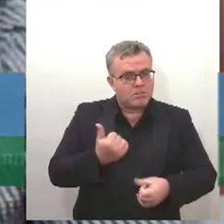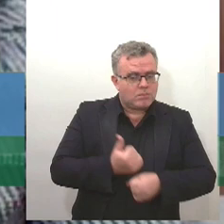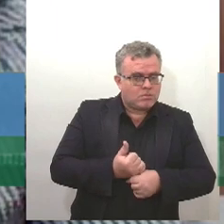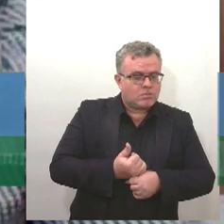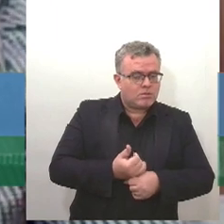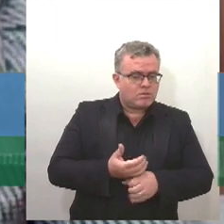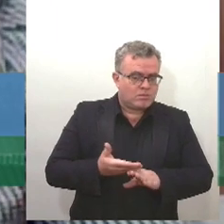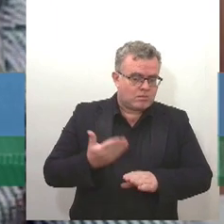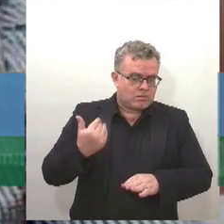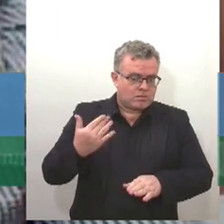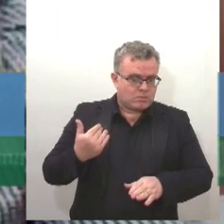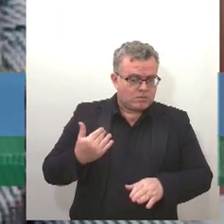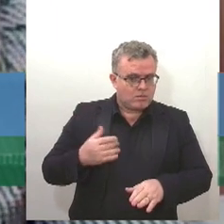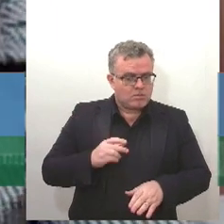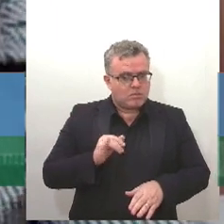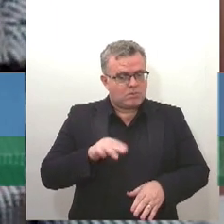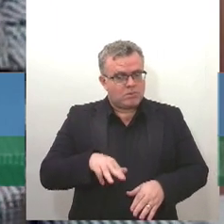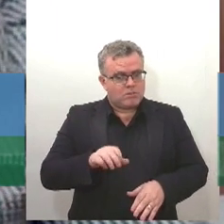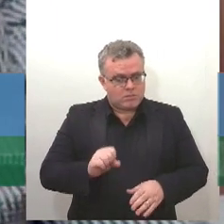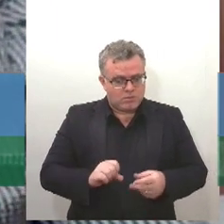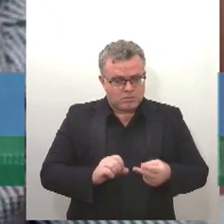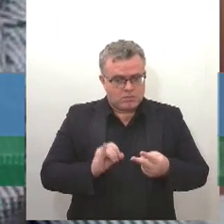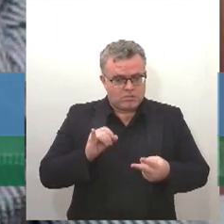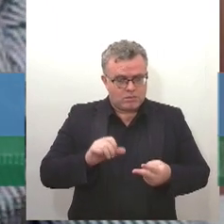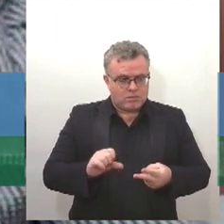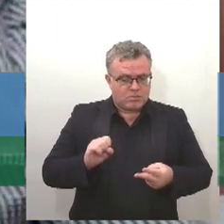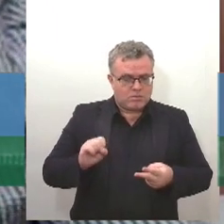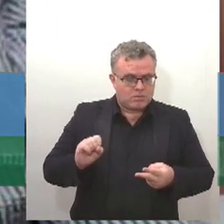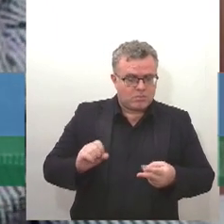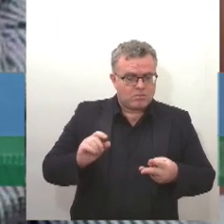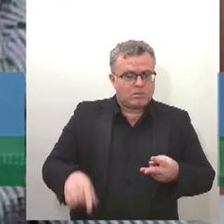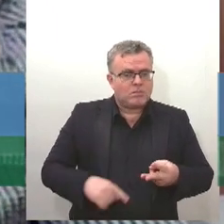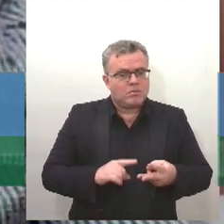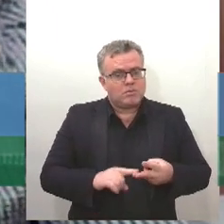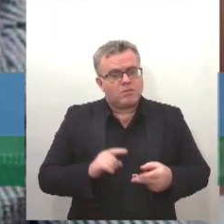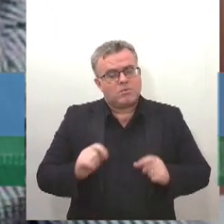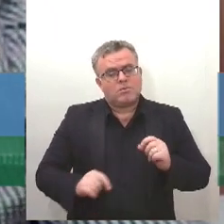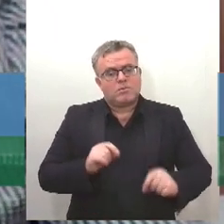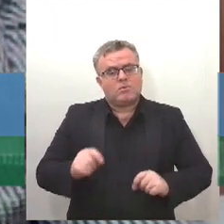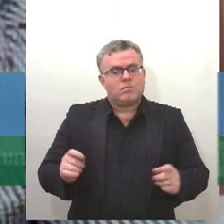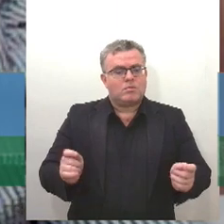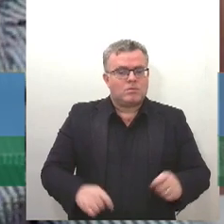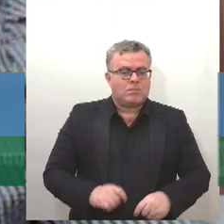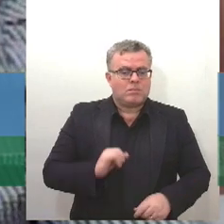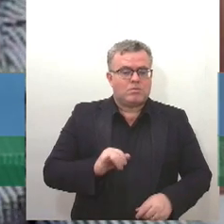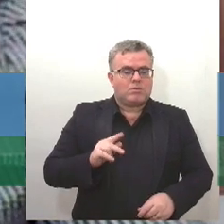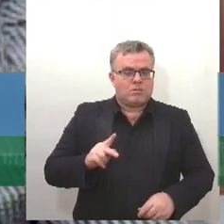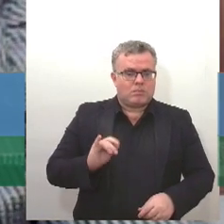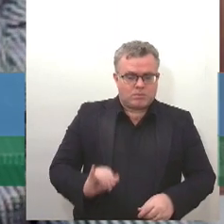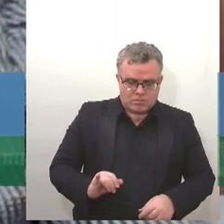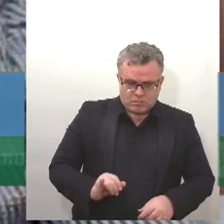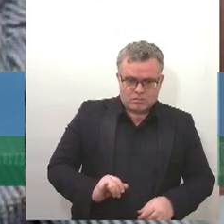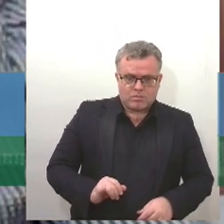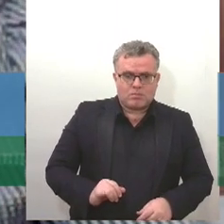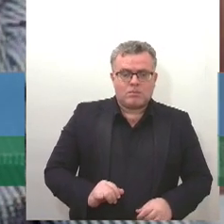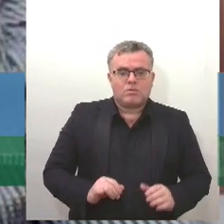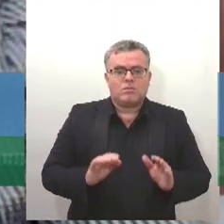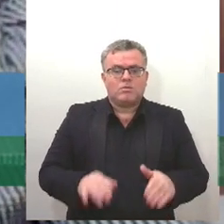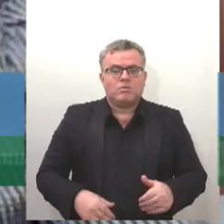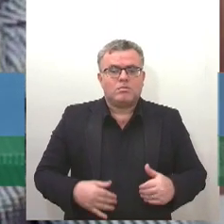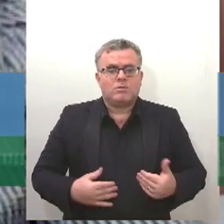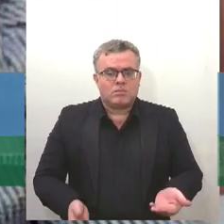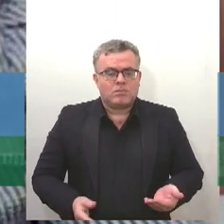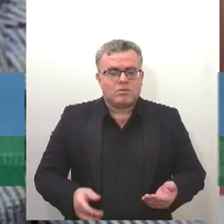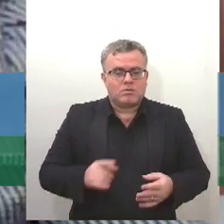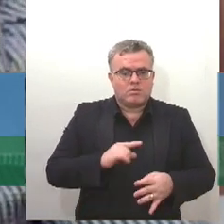ICMS o ISS que tem também o IPI piscins Então são cinco tributos